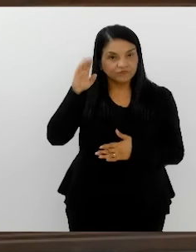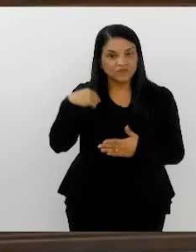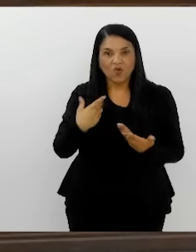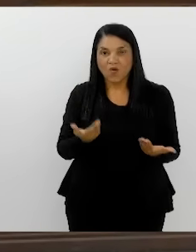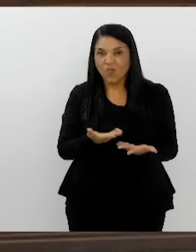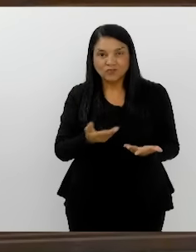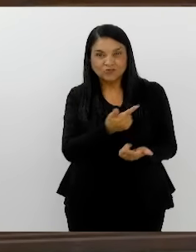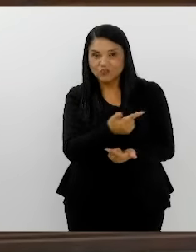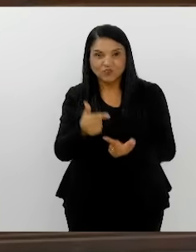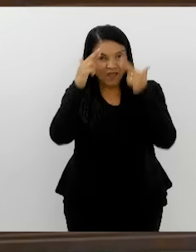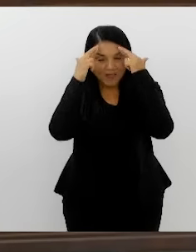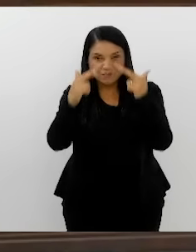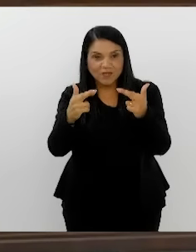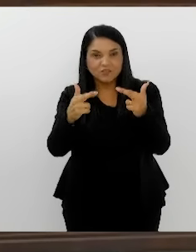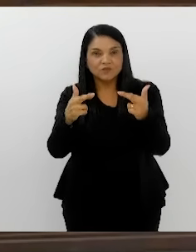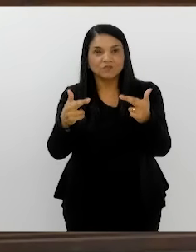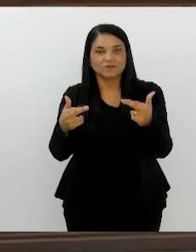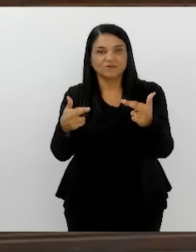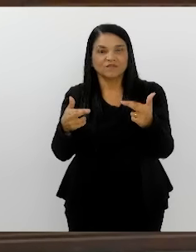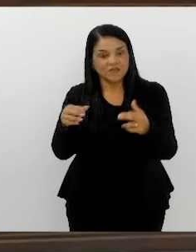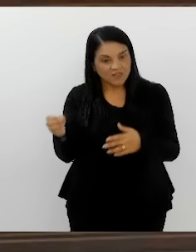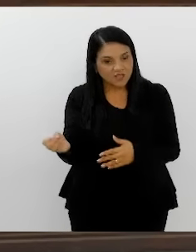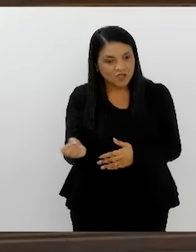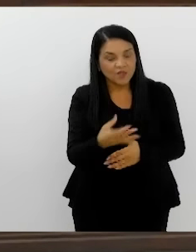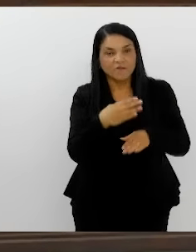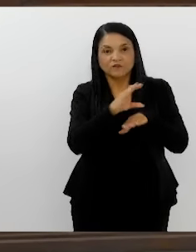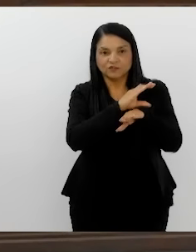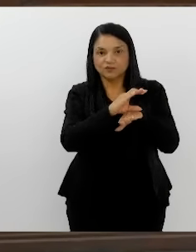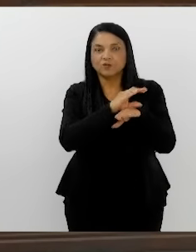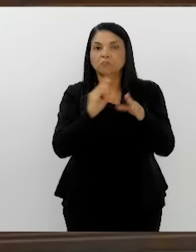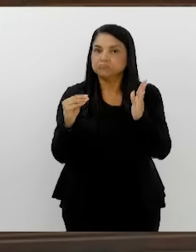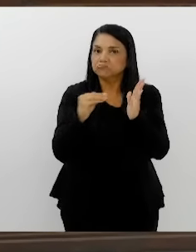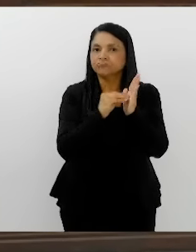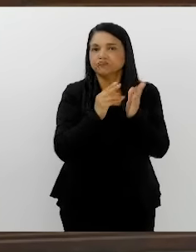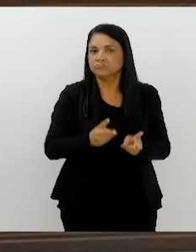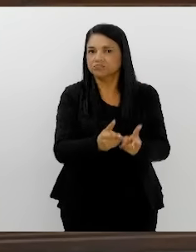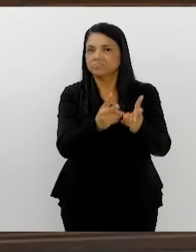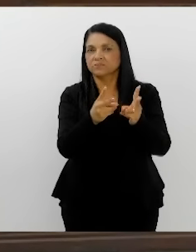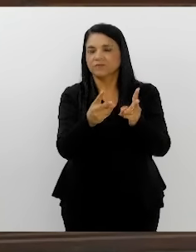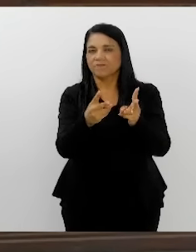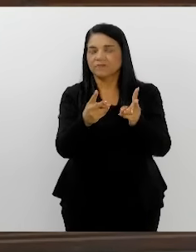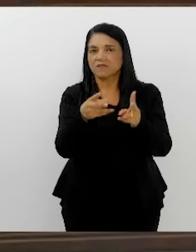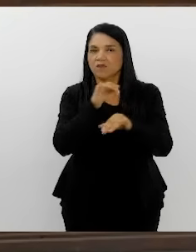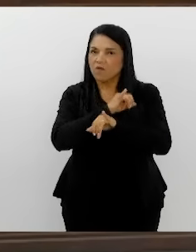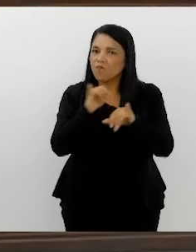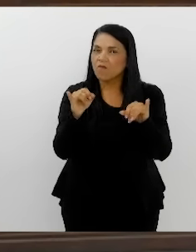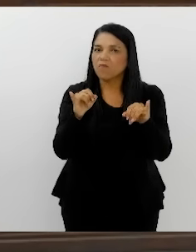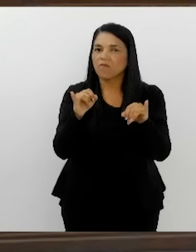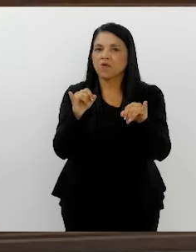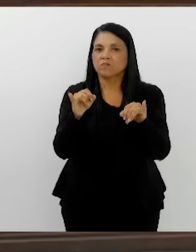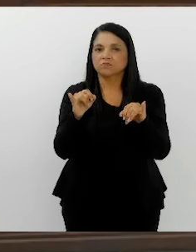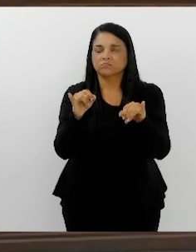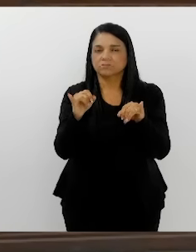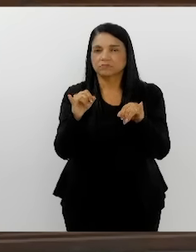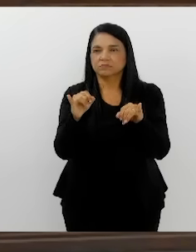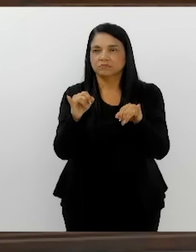nova Constituição, mas isso se mantém. Digo isso, senhoras e senhores, para fazer